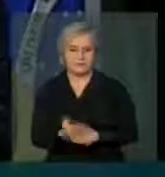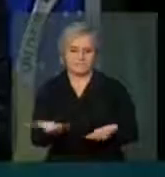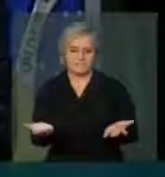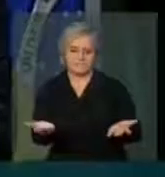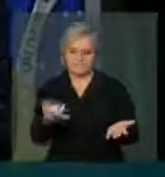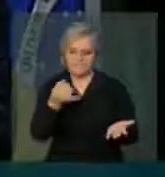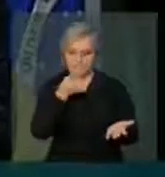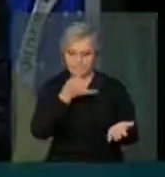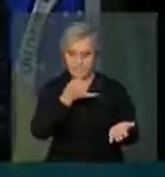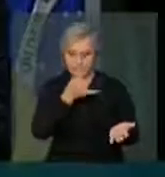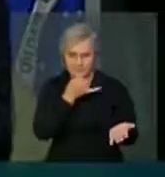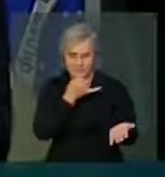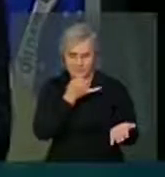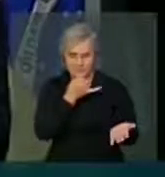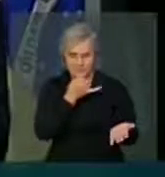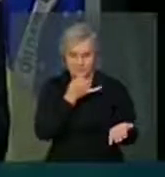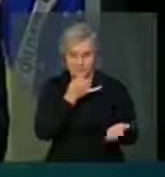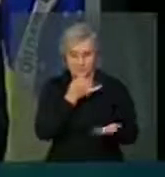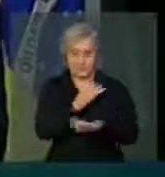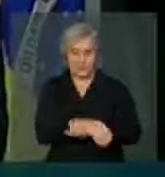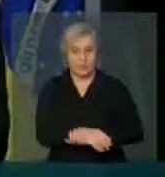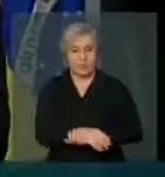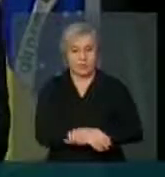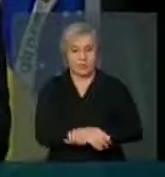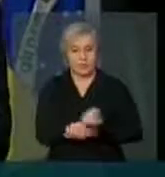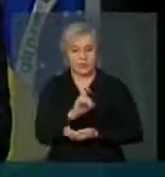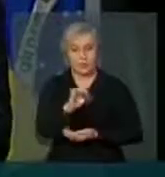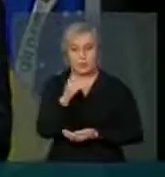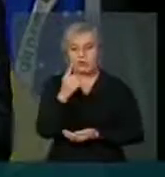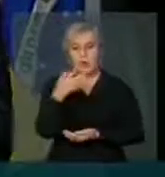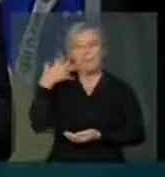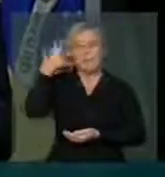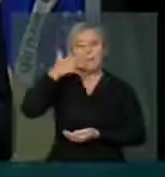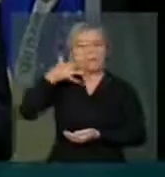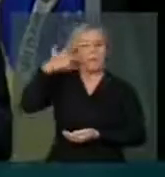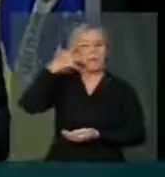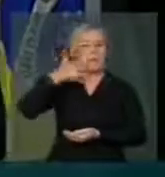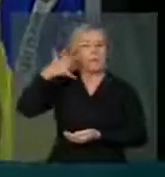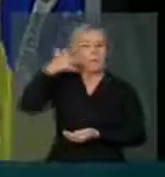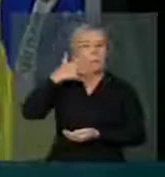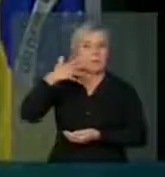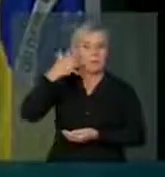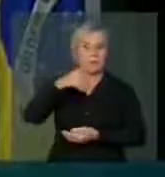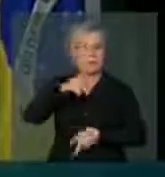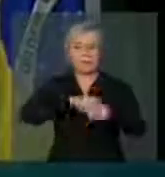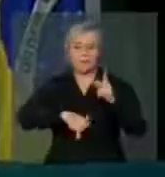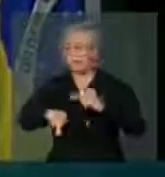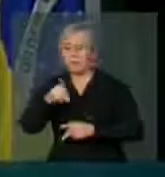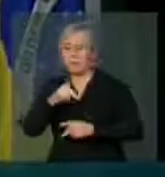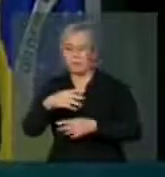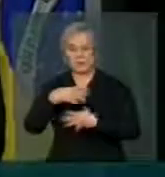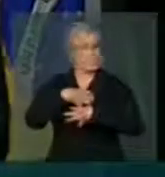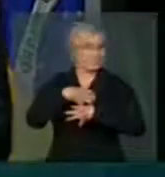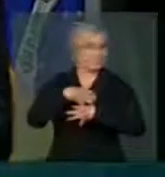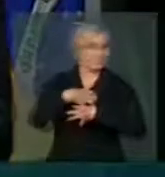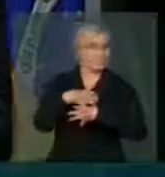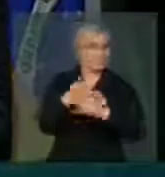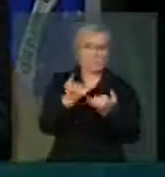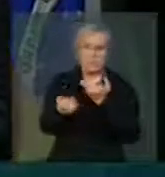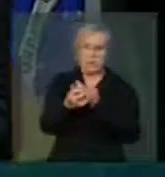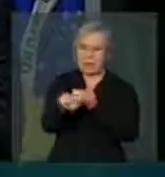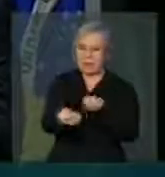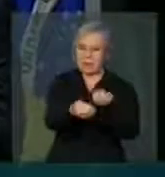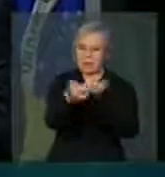Infelizmente, não passou de mais um bem articulado discurso para impactar, ludibriar a população,